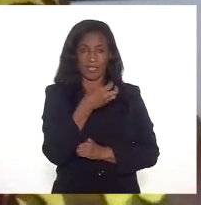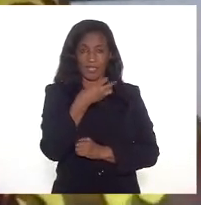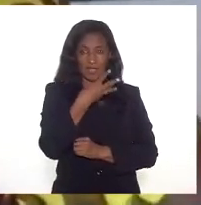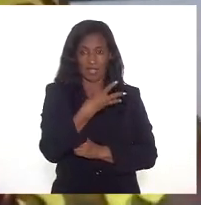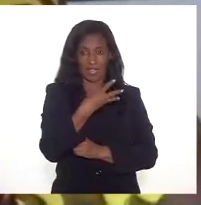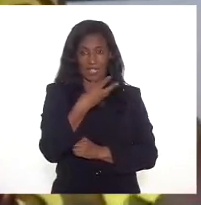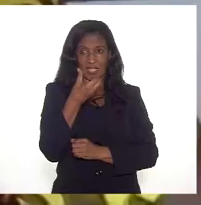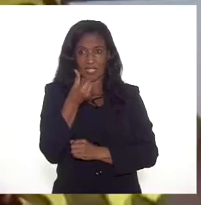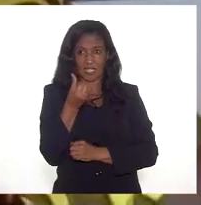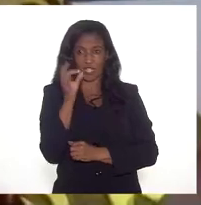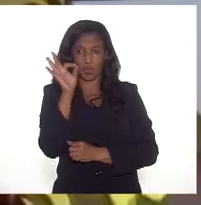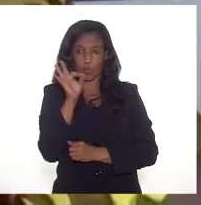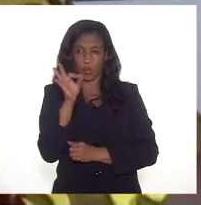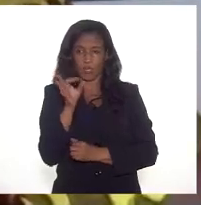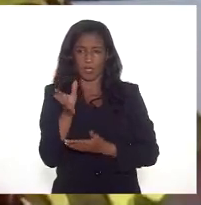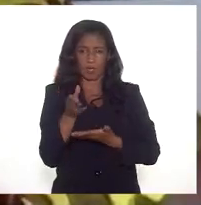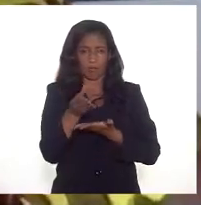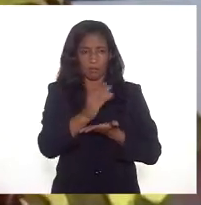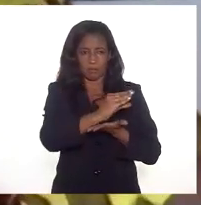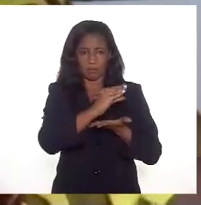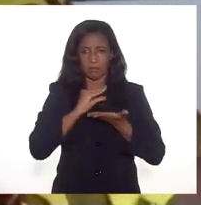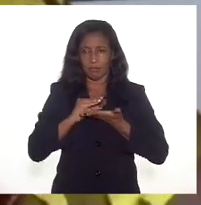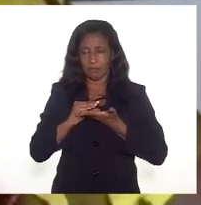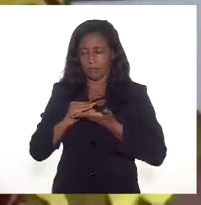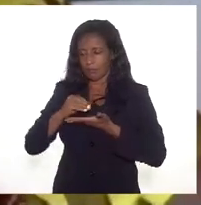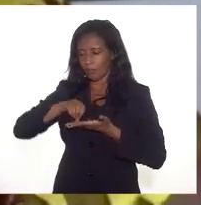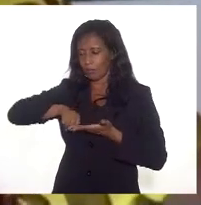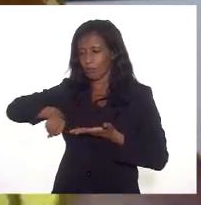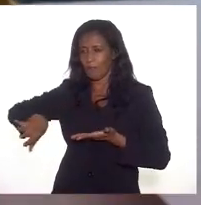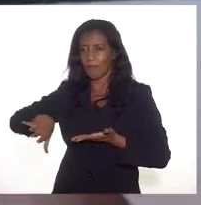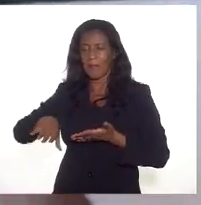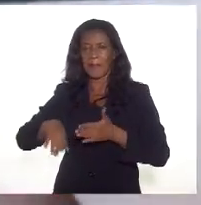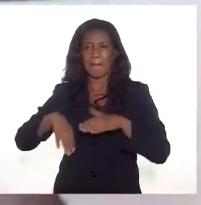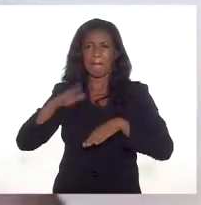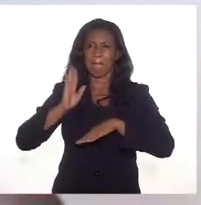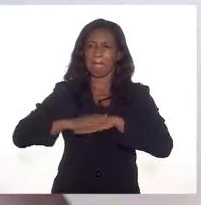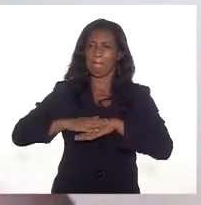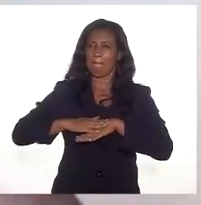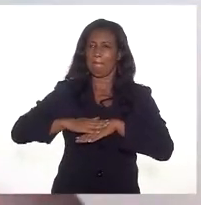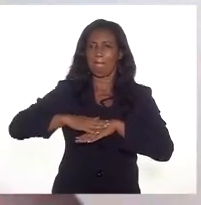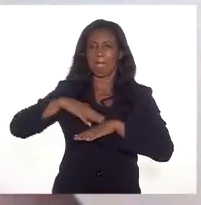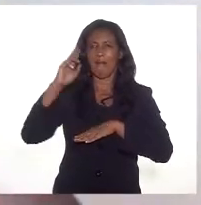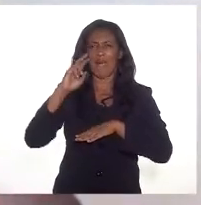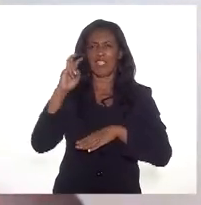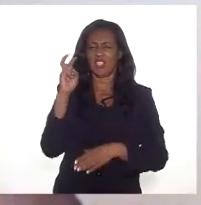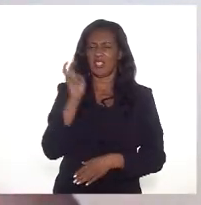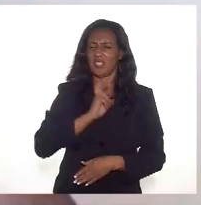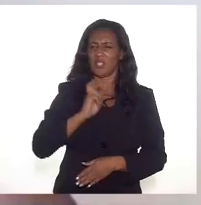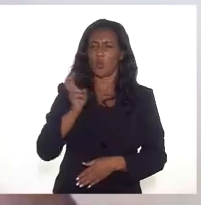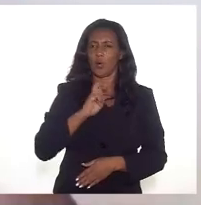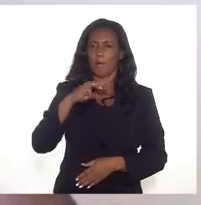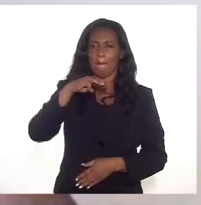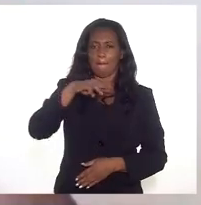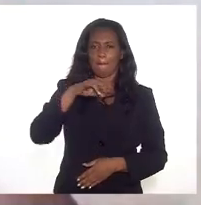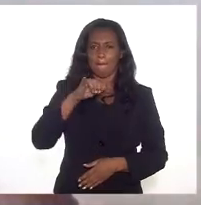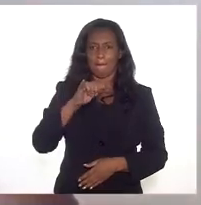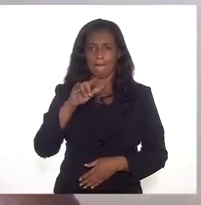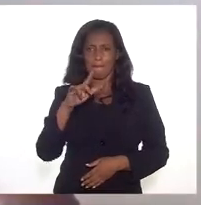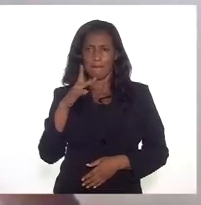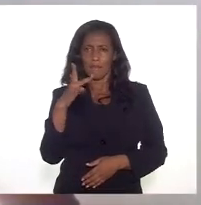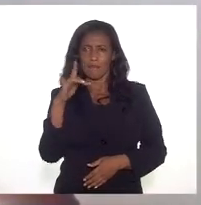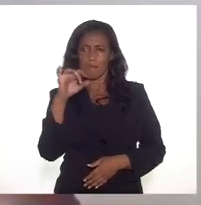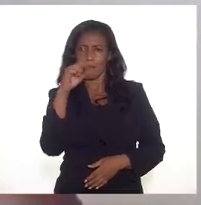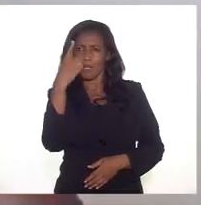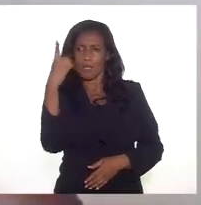esse caixinha, e esse caixinha chegou a reunir mais de 50 a 55 milhões de reais.